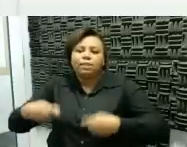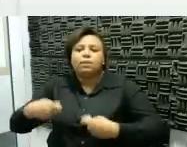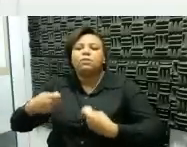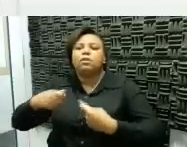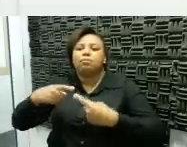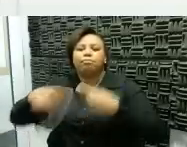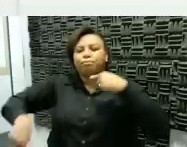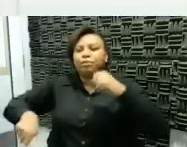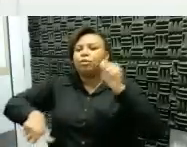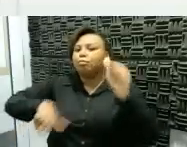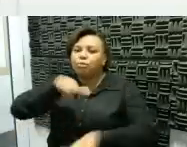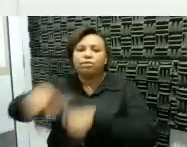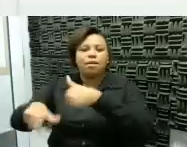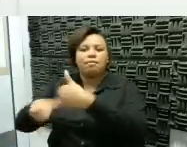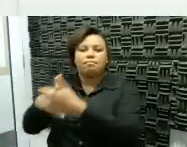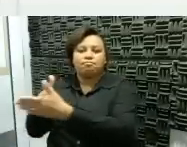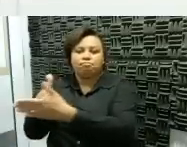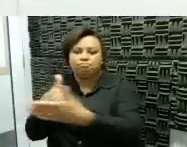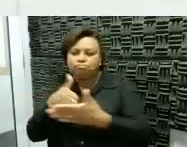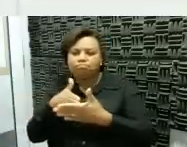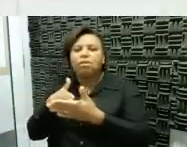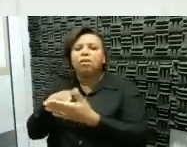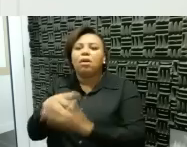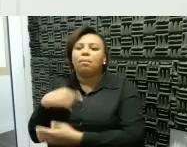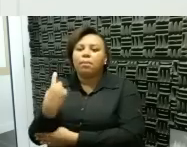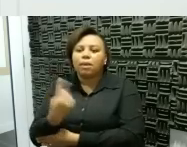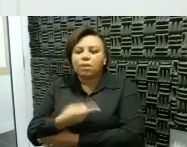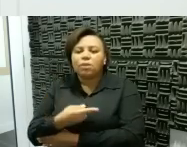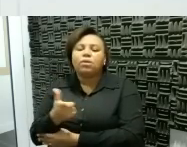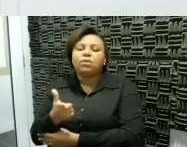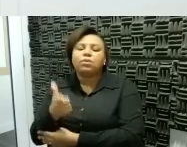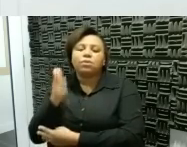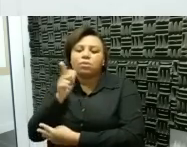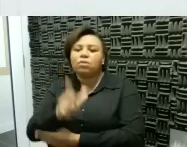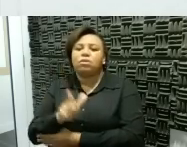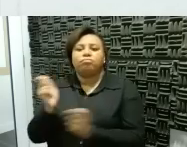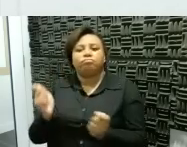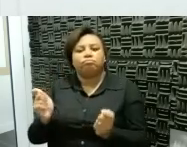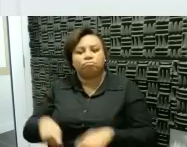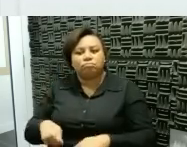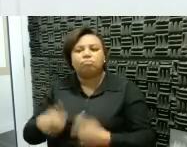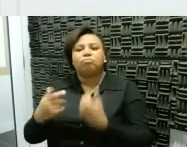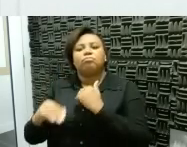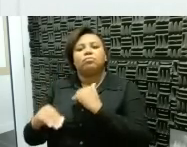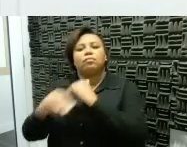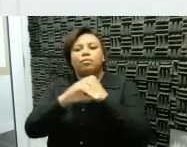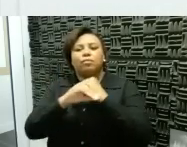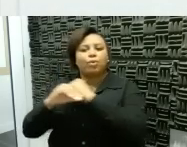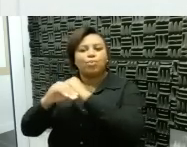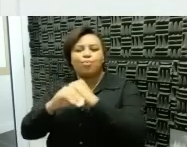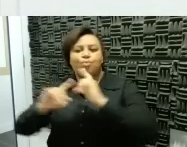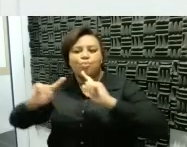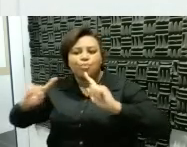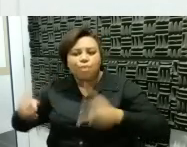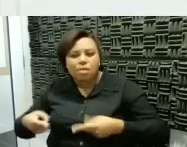gente né possibilite a igualdade de todos de fato Barreiras como imagens escadas